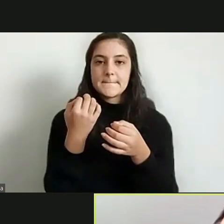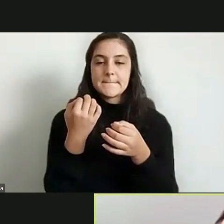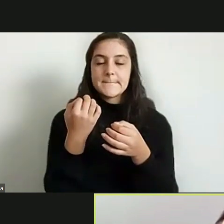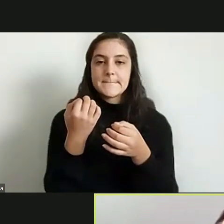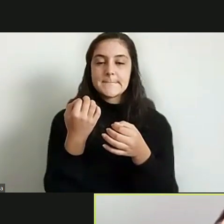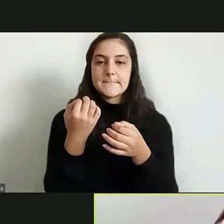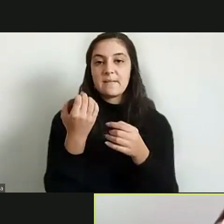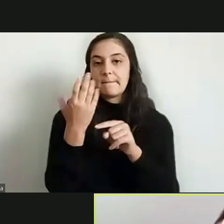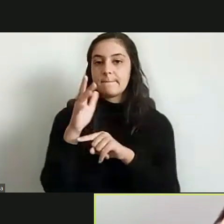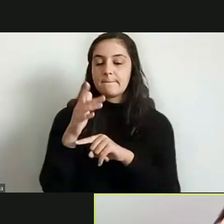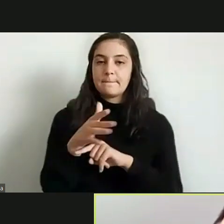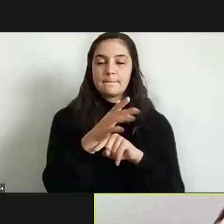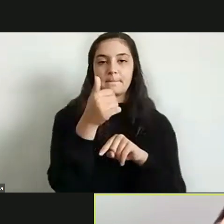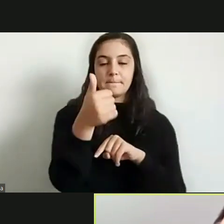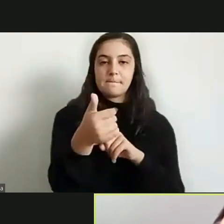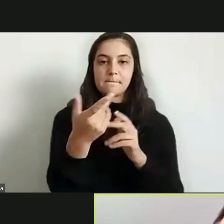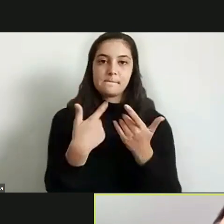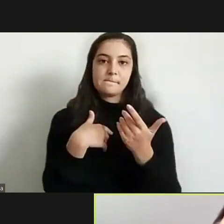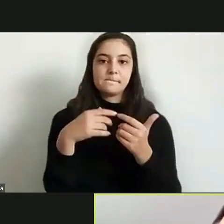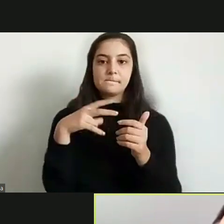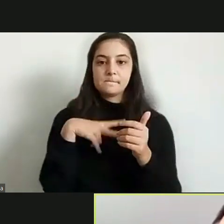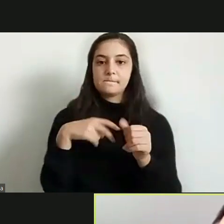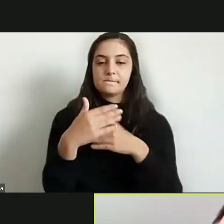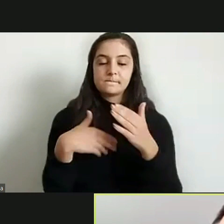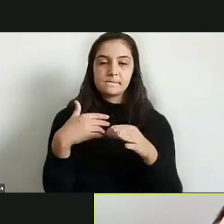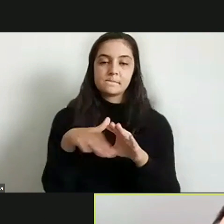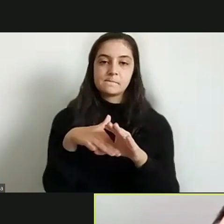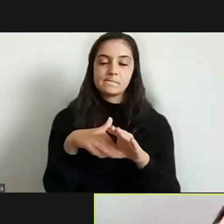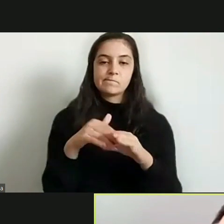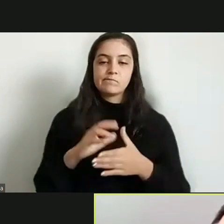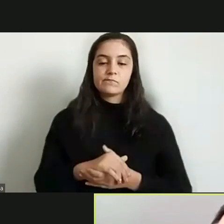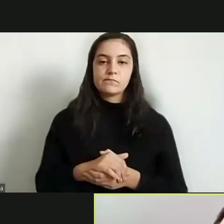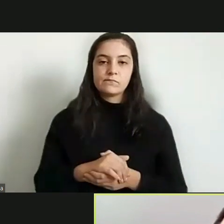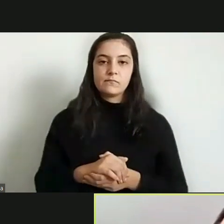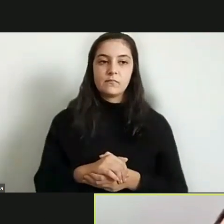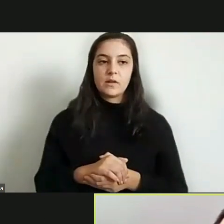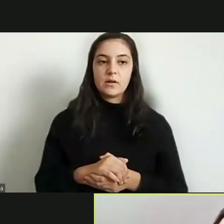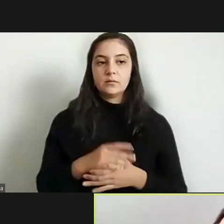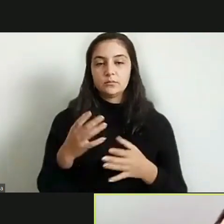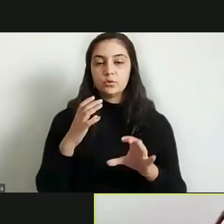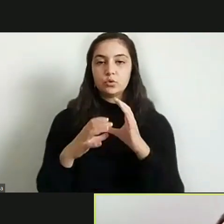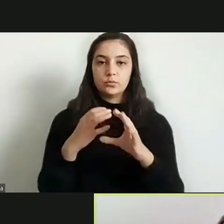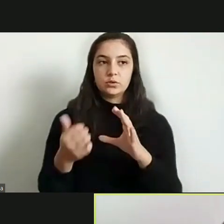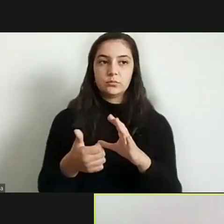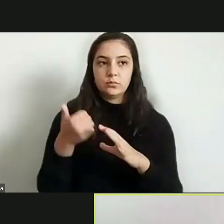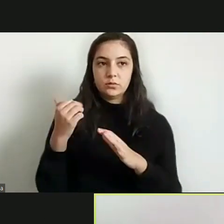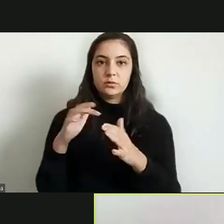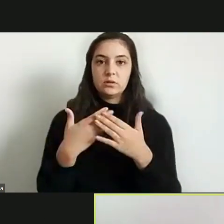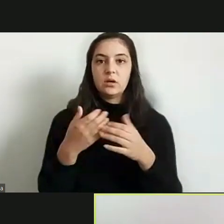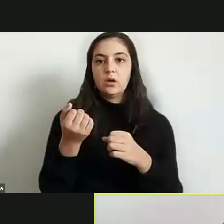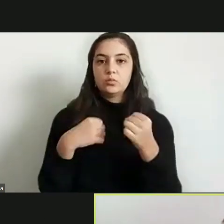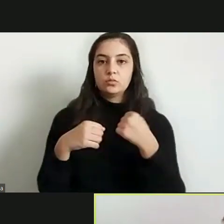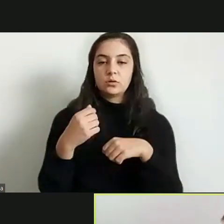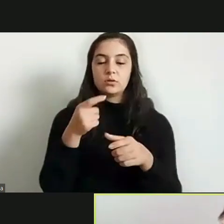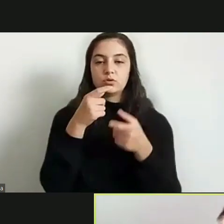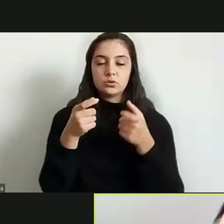bons exemplos temos a decorrer em Portugal de participação. Esses que comunicam melhor, que mobilizam melhor os cidadãos, que